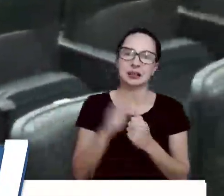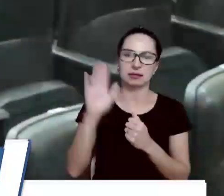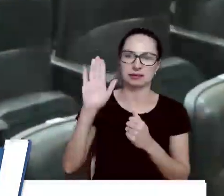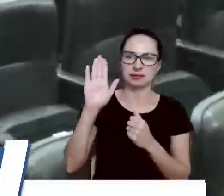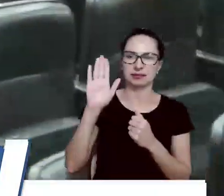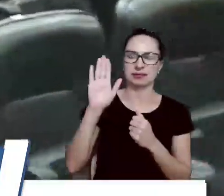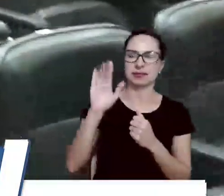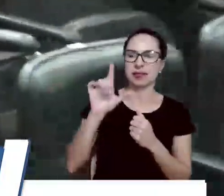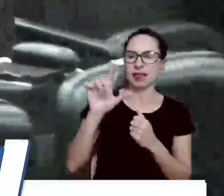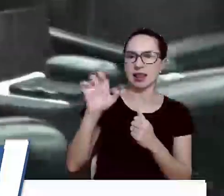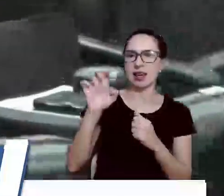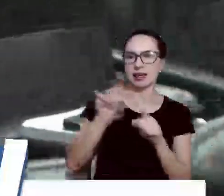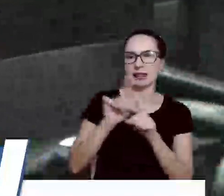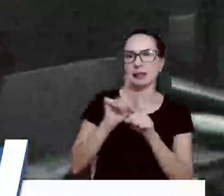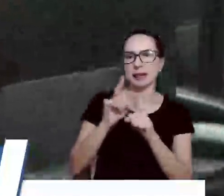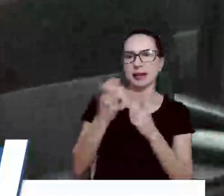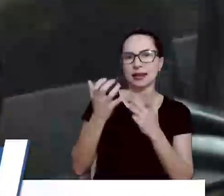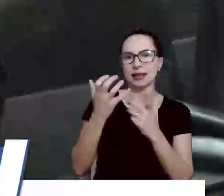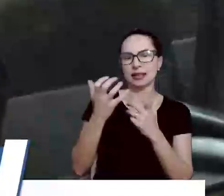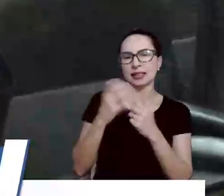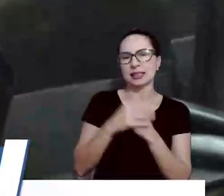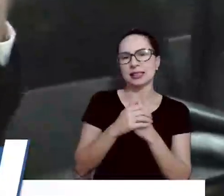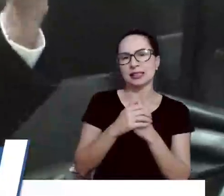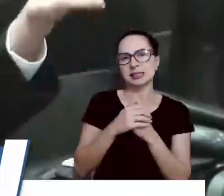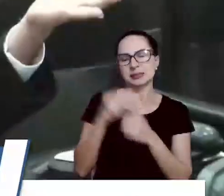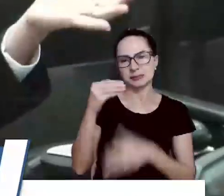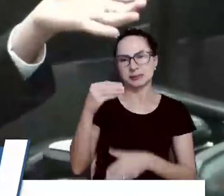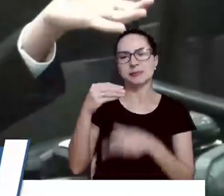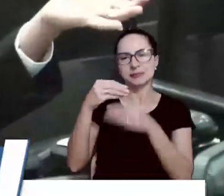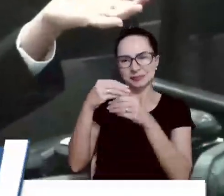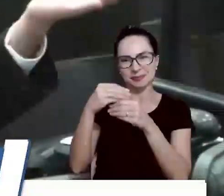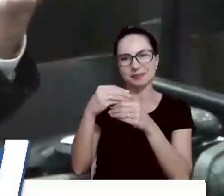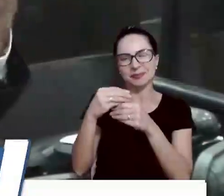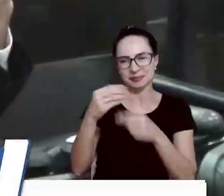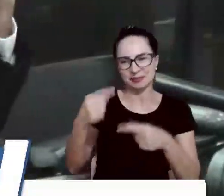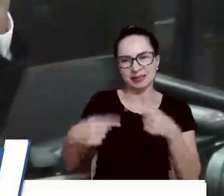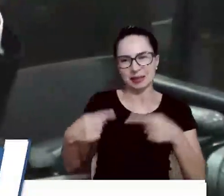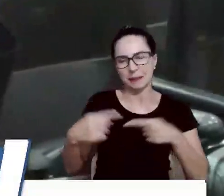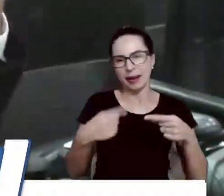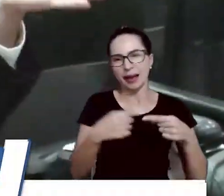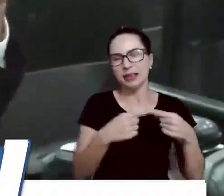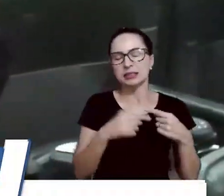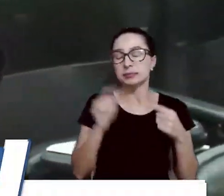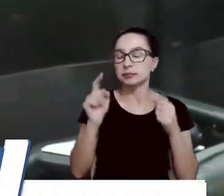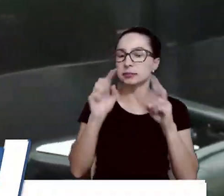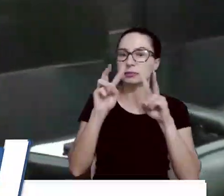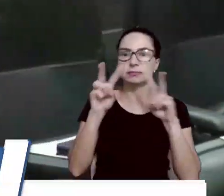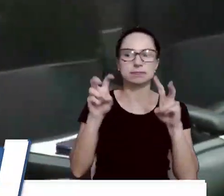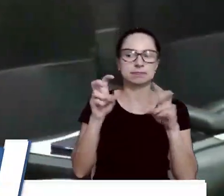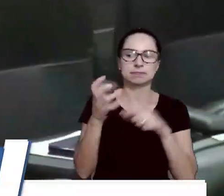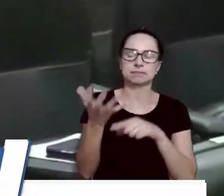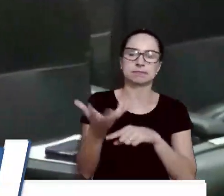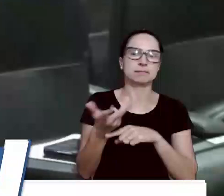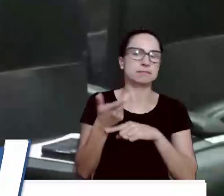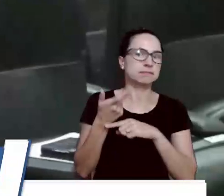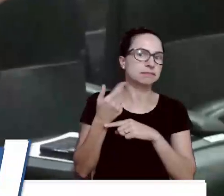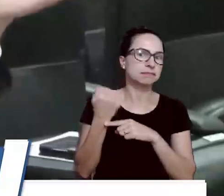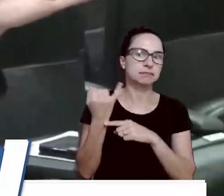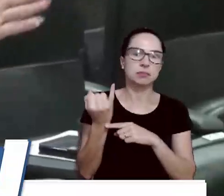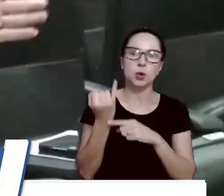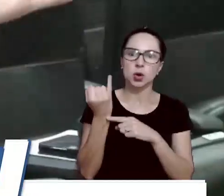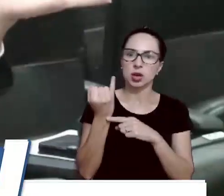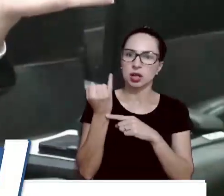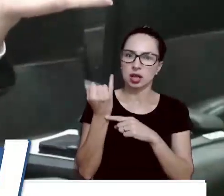também, fazer um pouco parte dessa discussão. É um tema realmente importante e relevante. Eu,